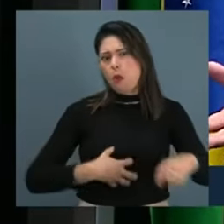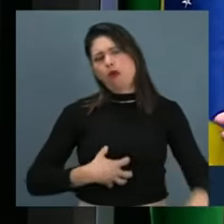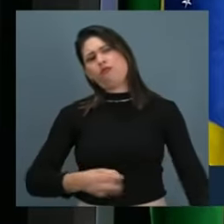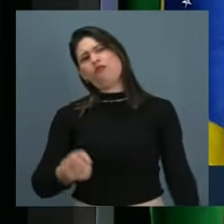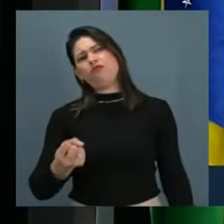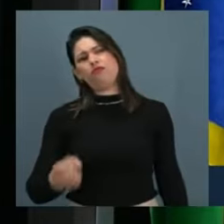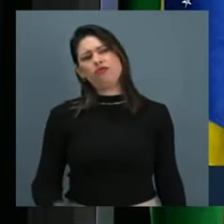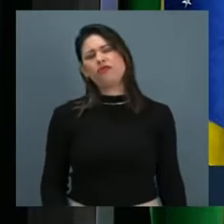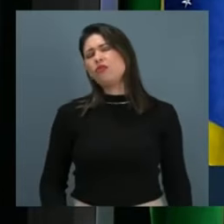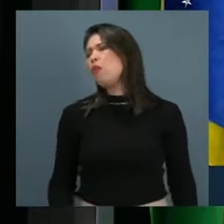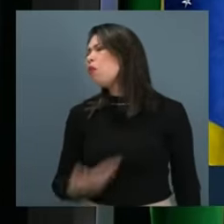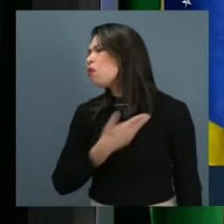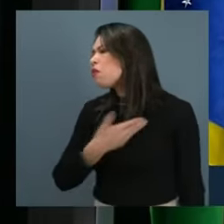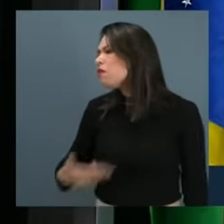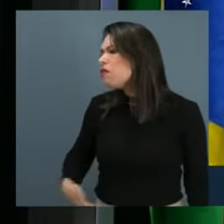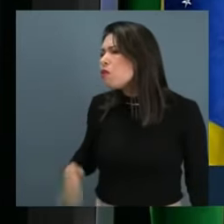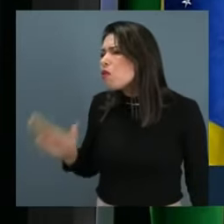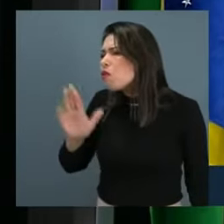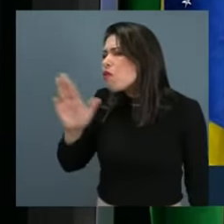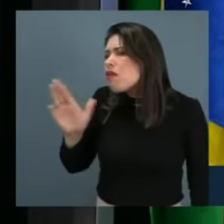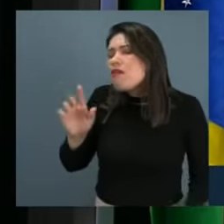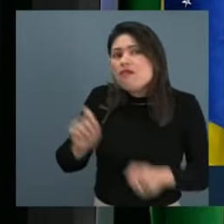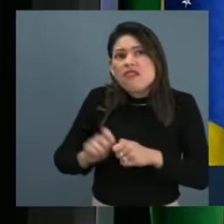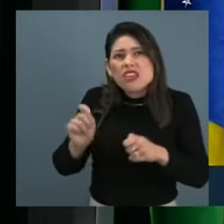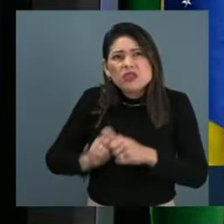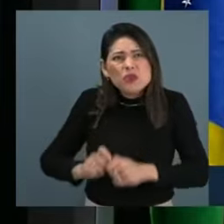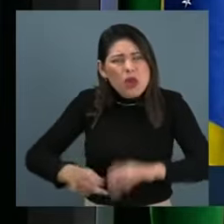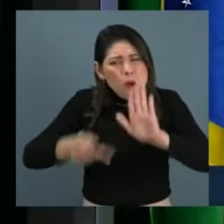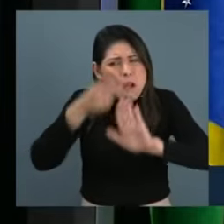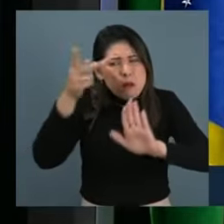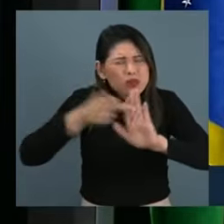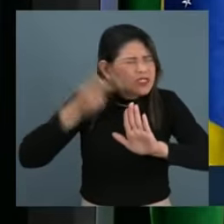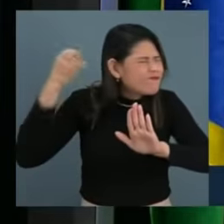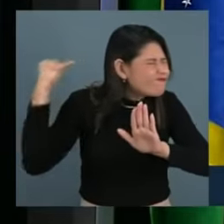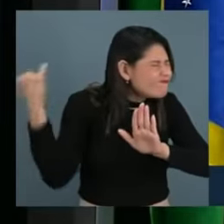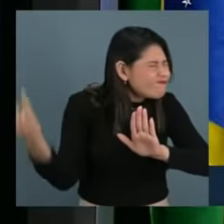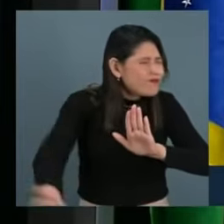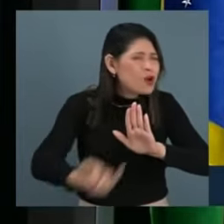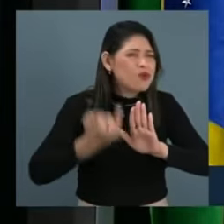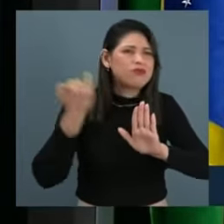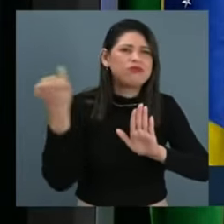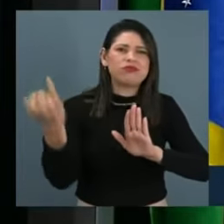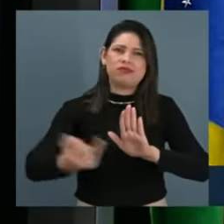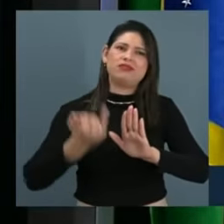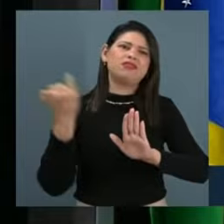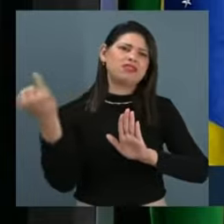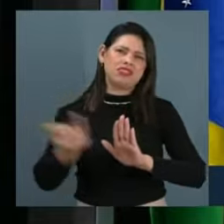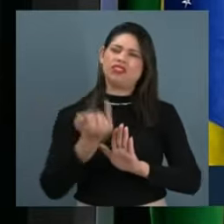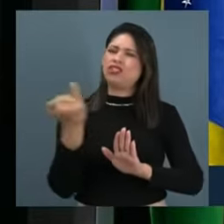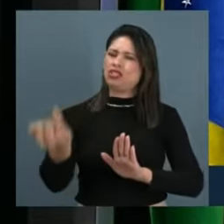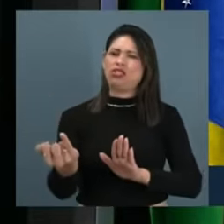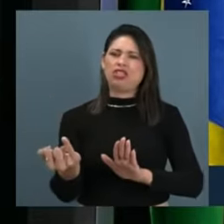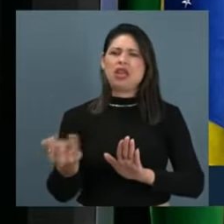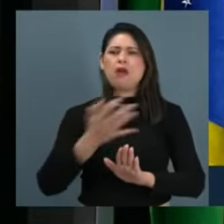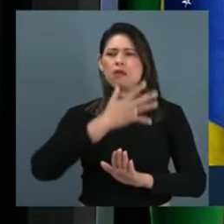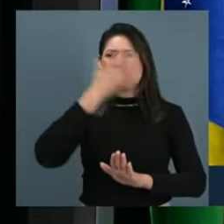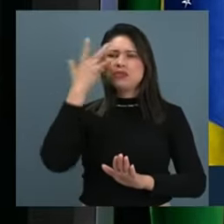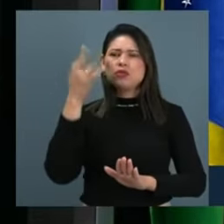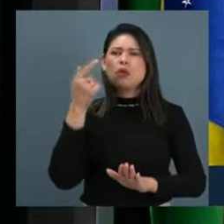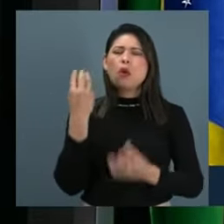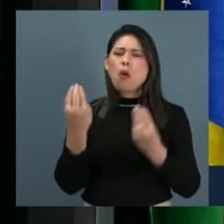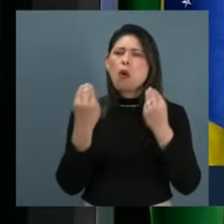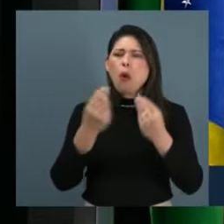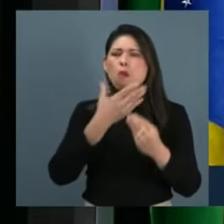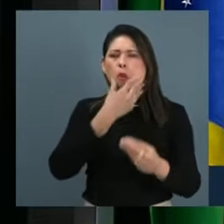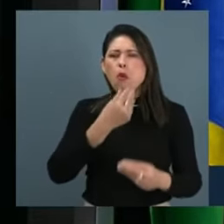isso. Revogou uma portaria importantíssima para que não se passe a mão na cabeça de estuprador, para que se